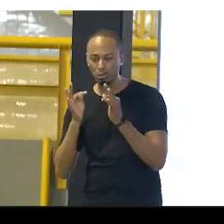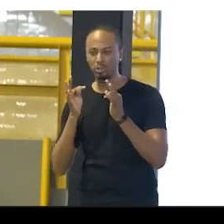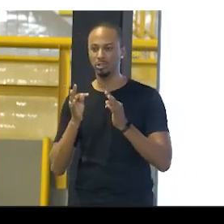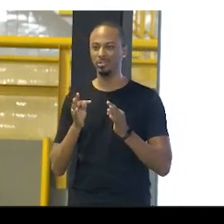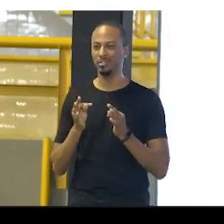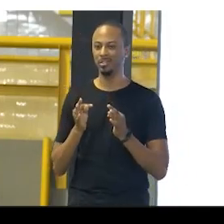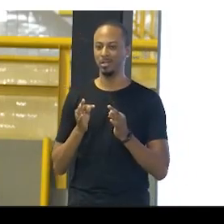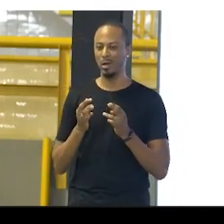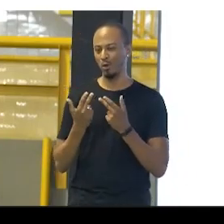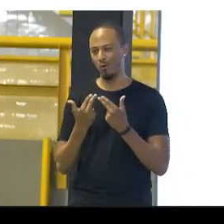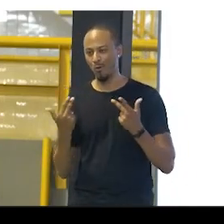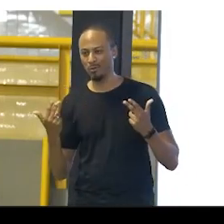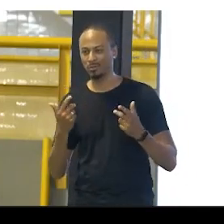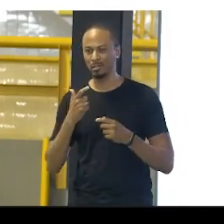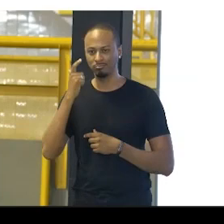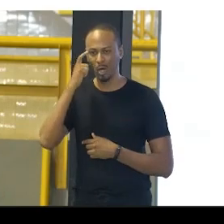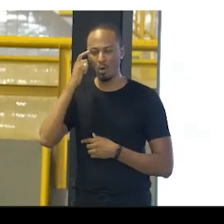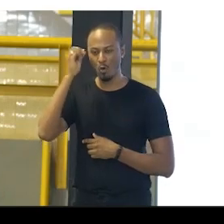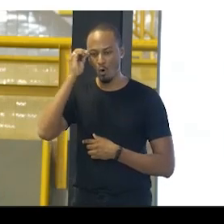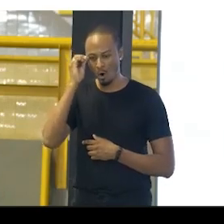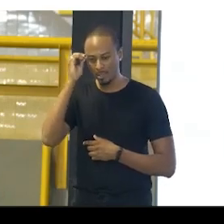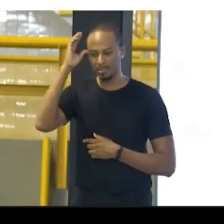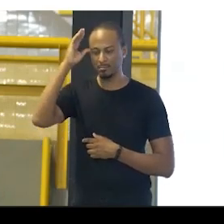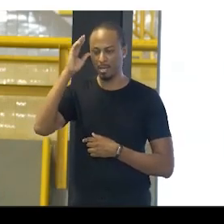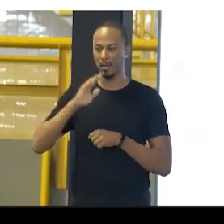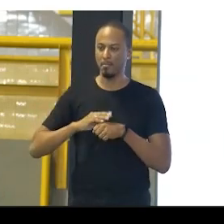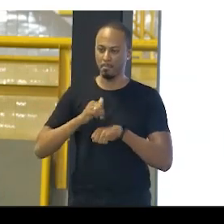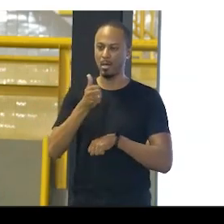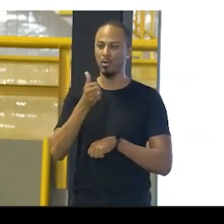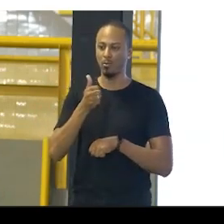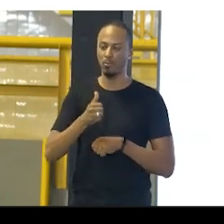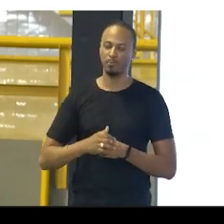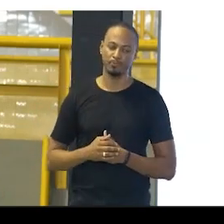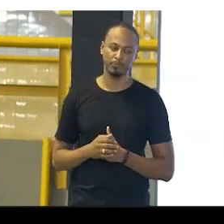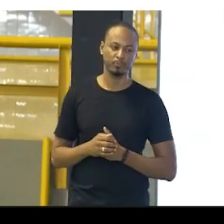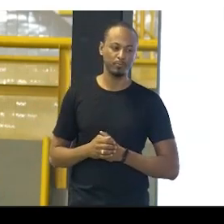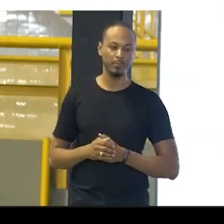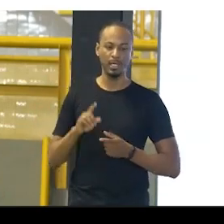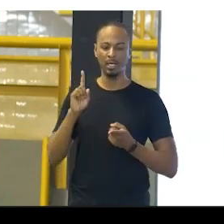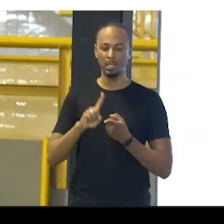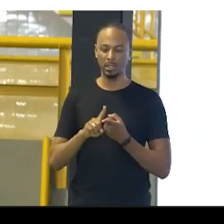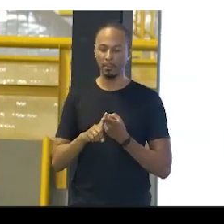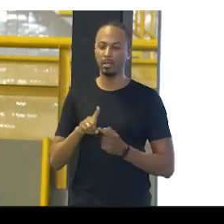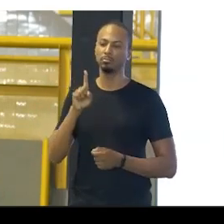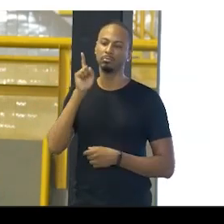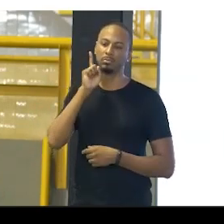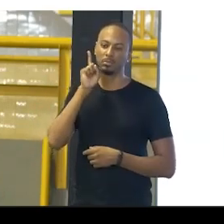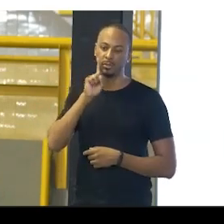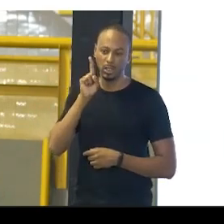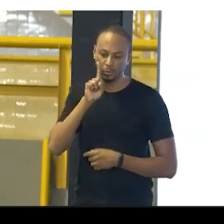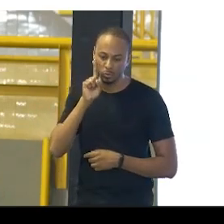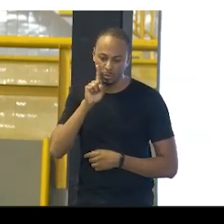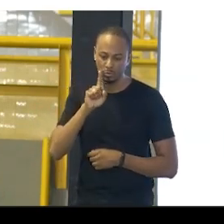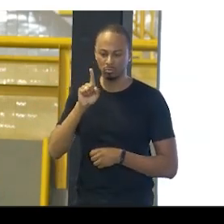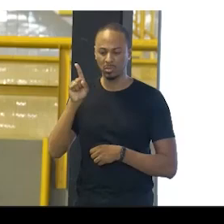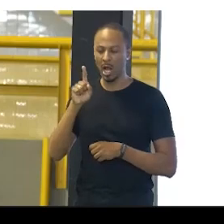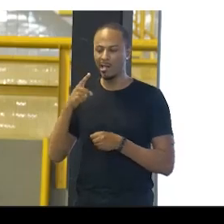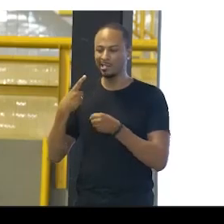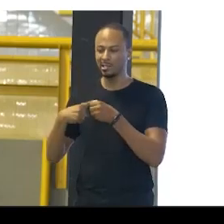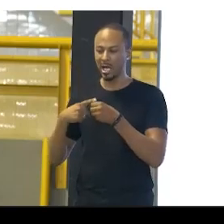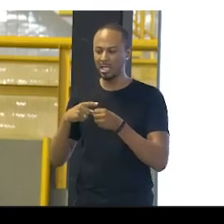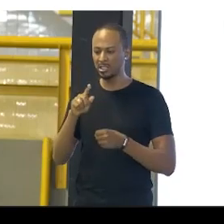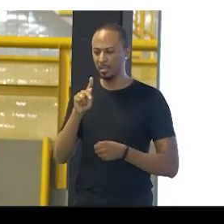japonesa. Certo? Então, no caso do gás de xisto, recentemente, os Estados Unidos, também na Pensilvânia, descobriram